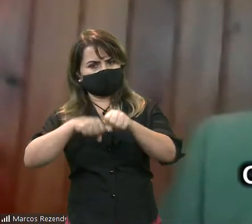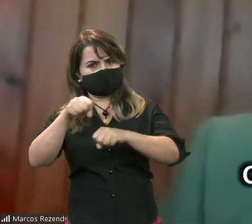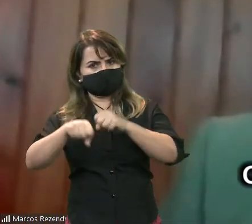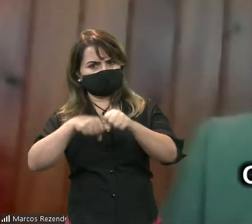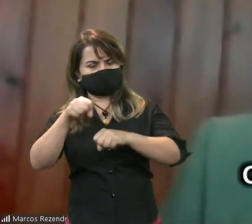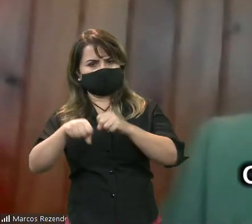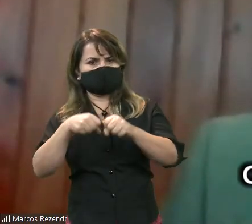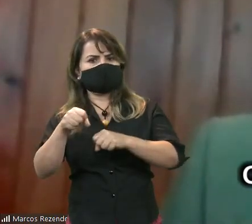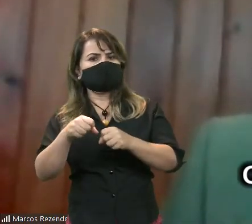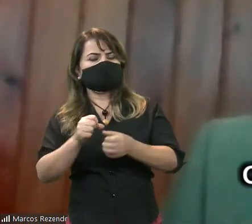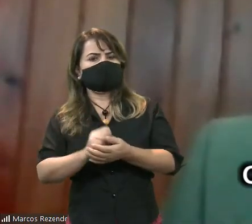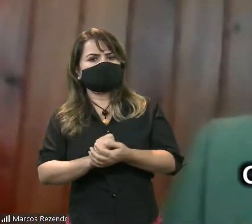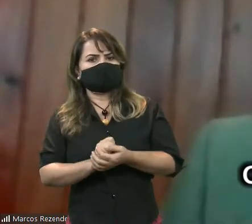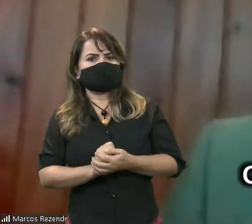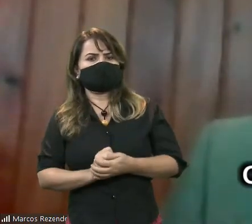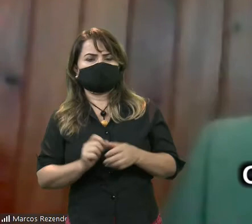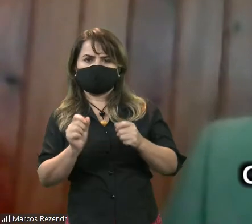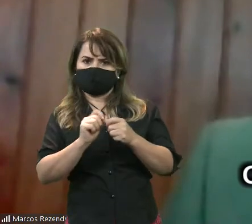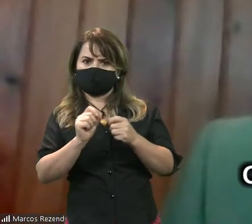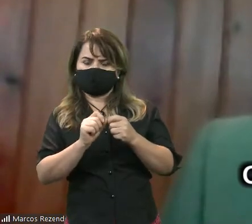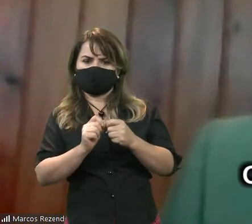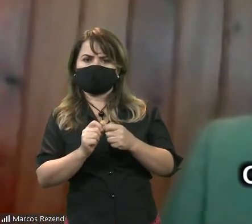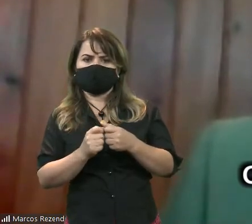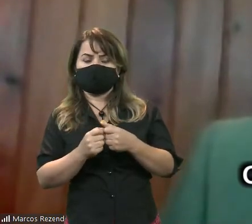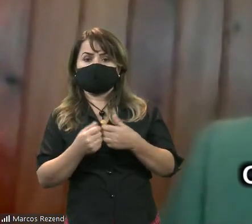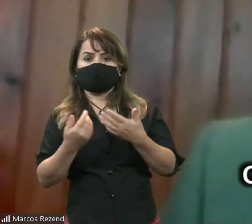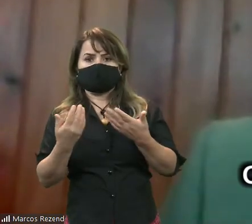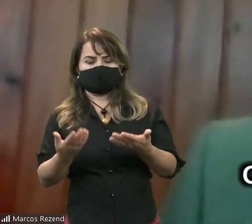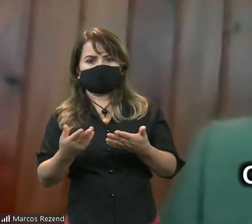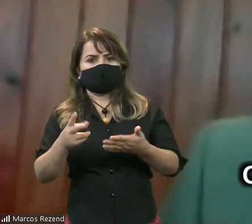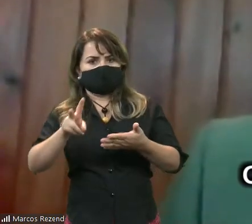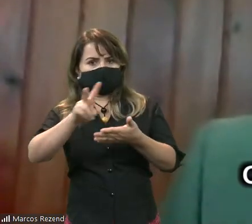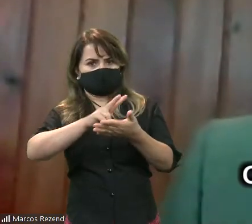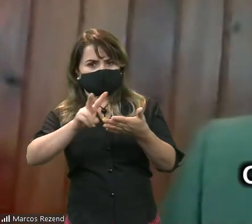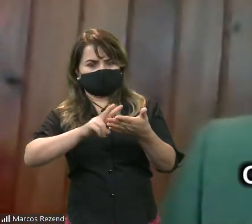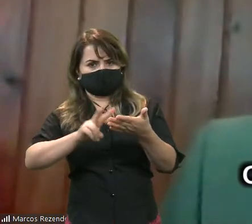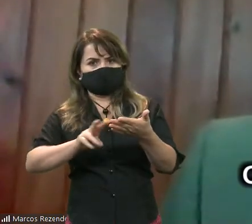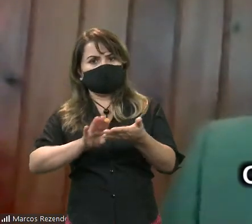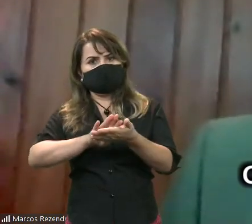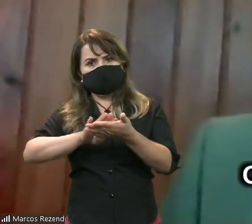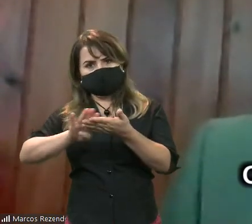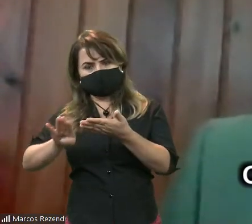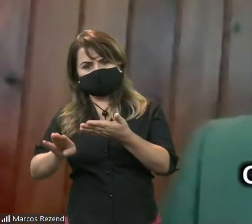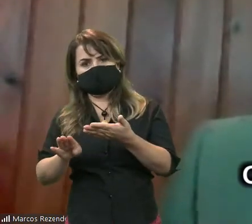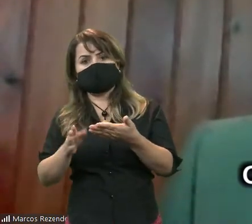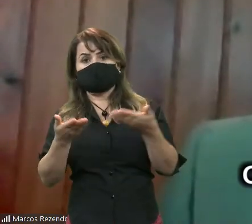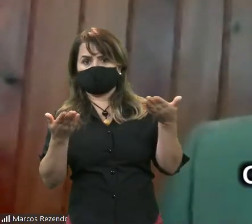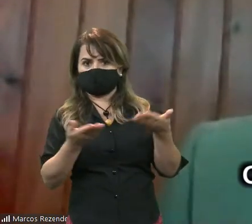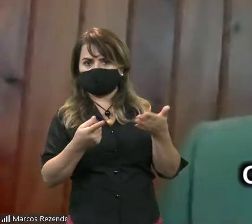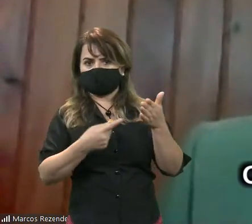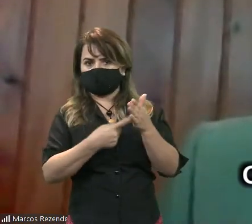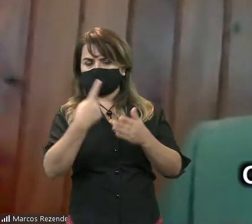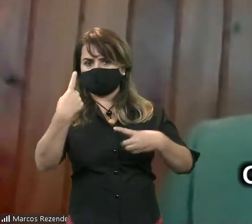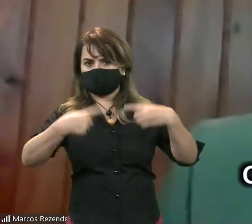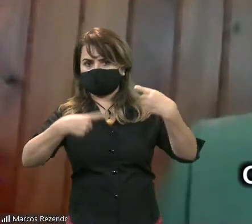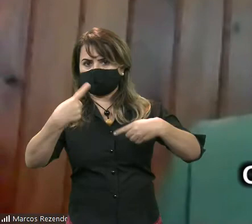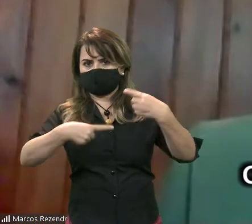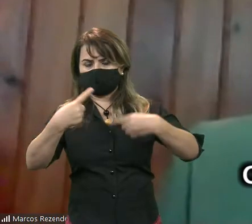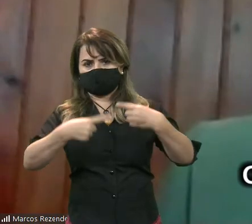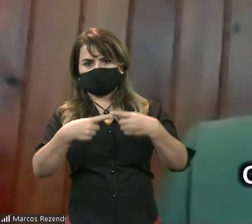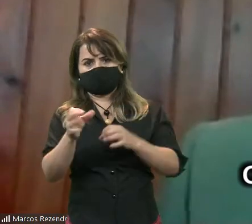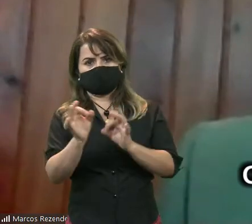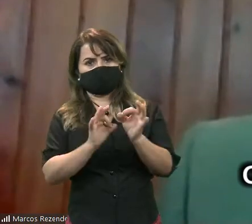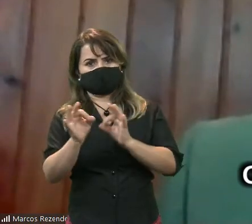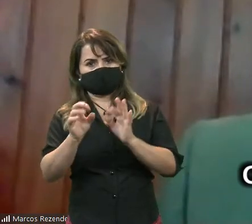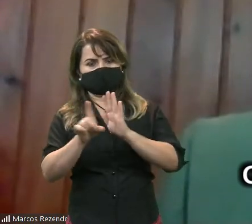e dos seus pareceres foi dispensada pelo plenário e está em primeira discussão o